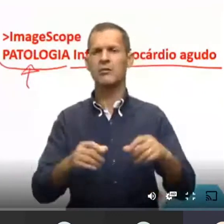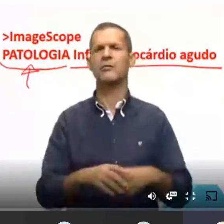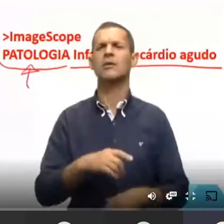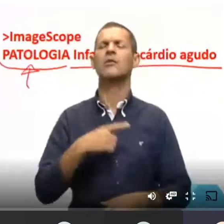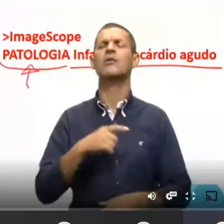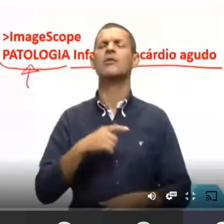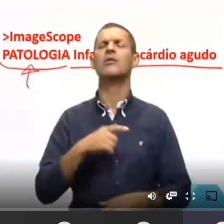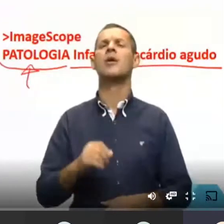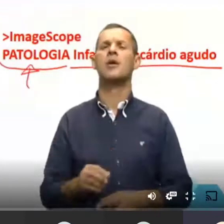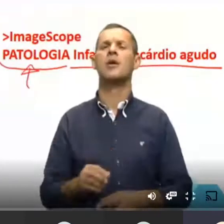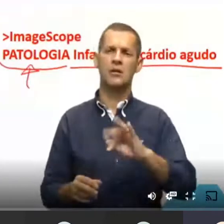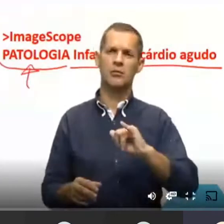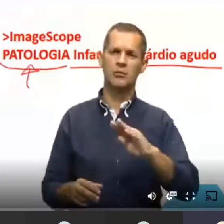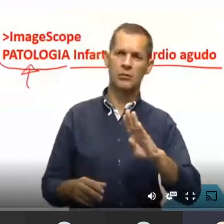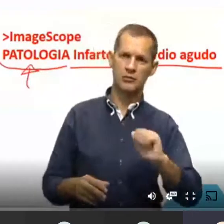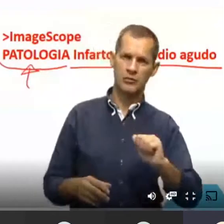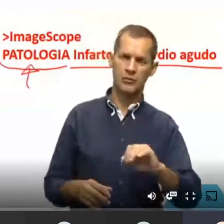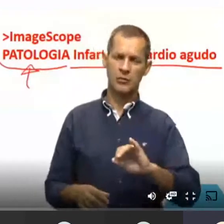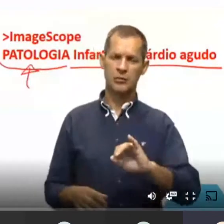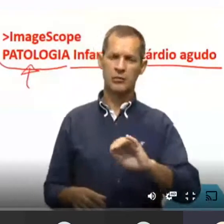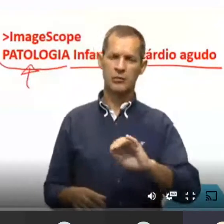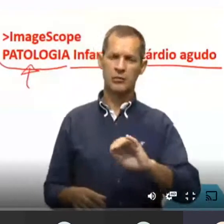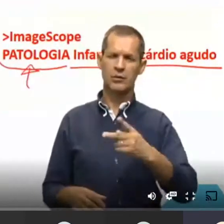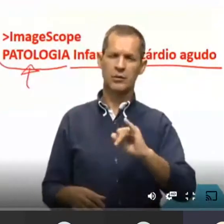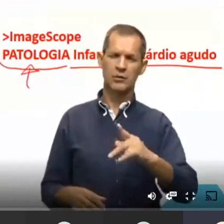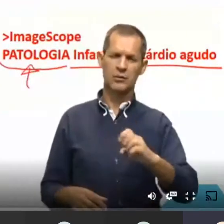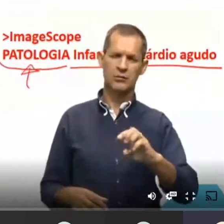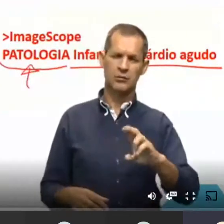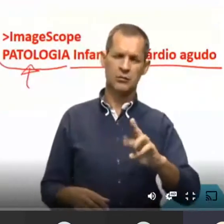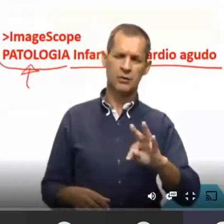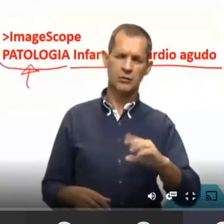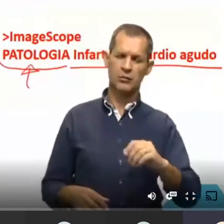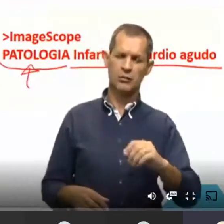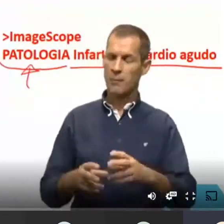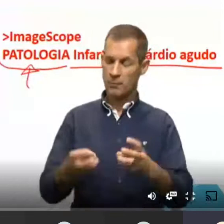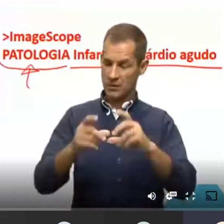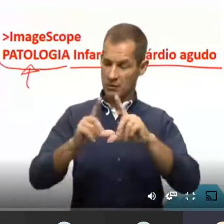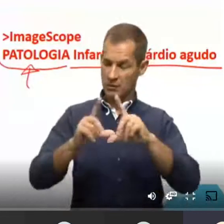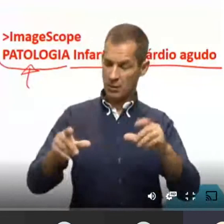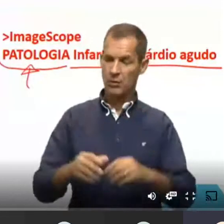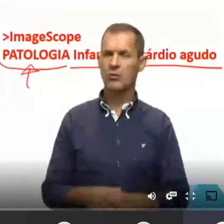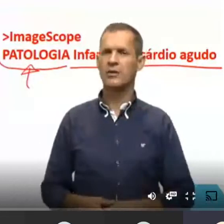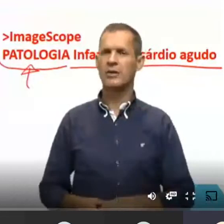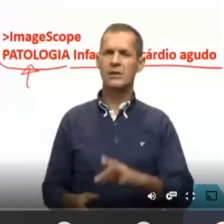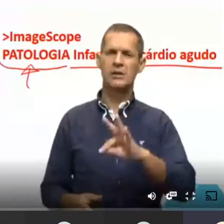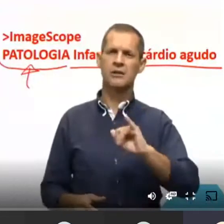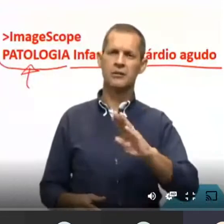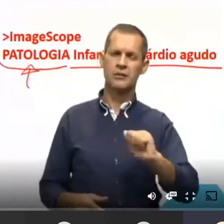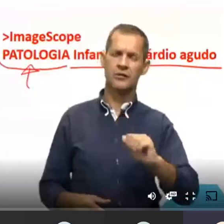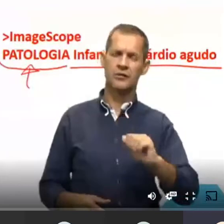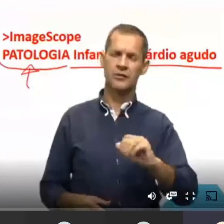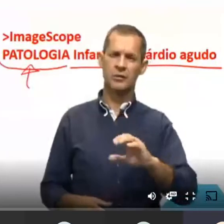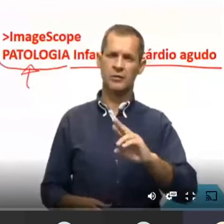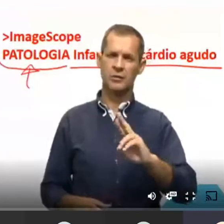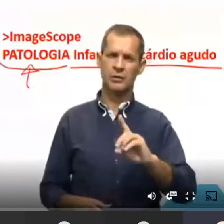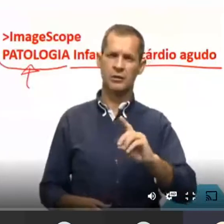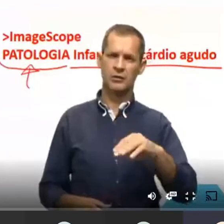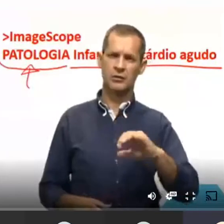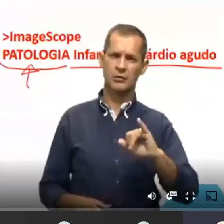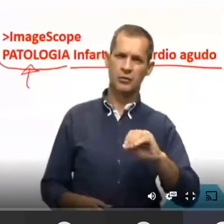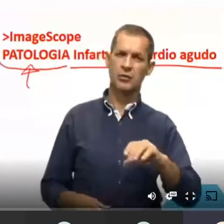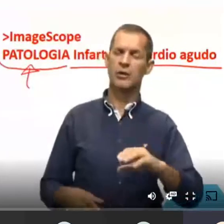região nós vamos ter uma fibra hipertrófica. Olha o tamanho dessa fibra do cardiomiócito, né? O citoplasma está